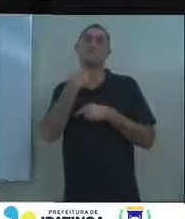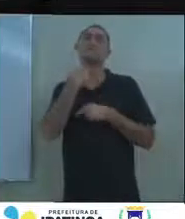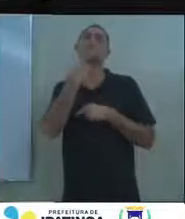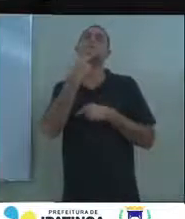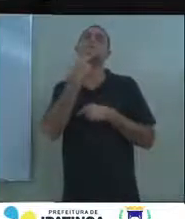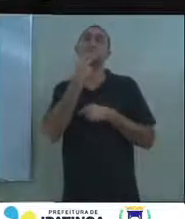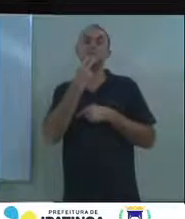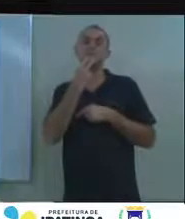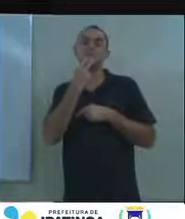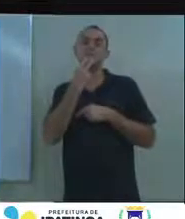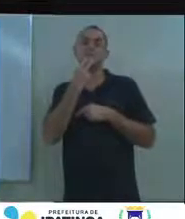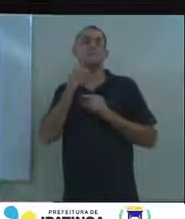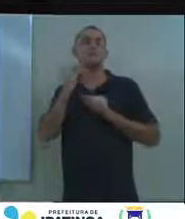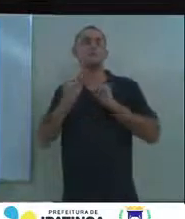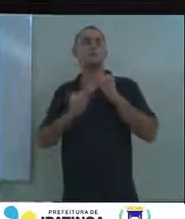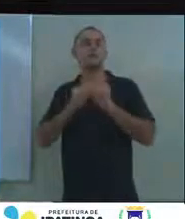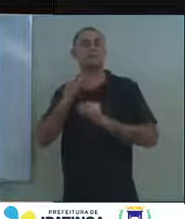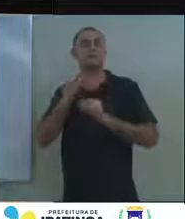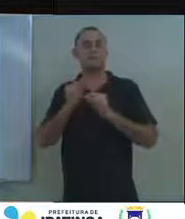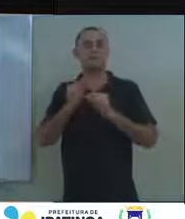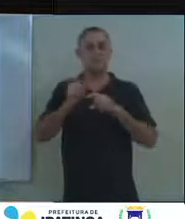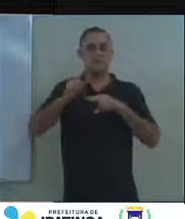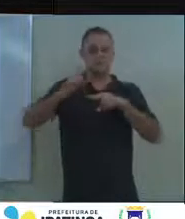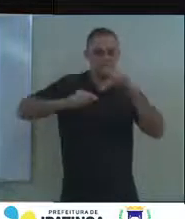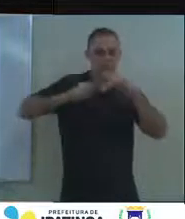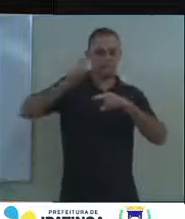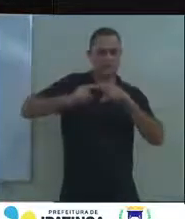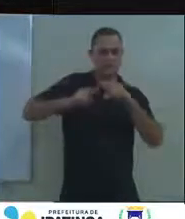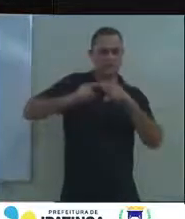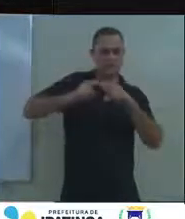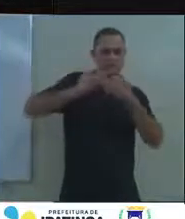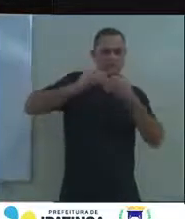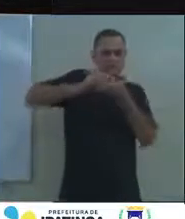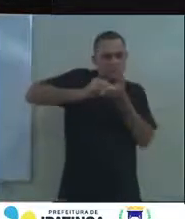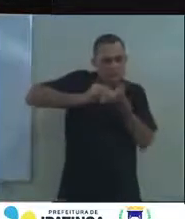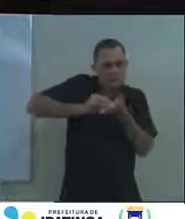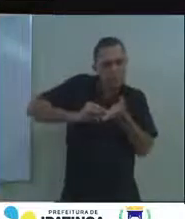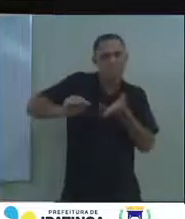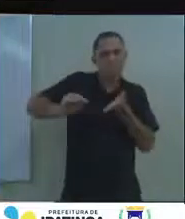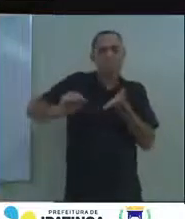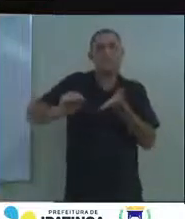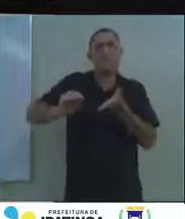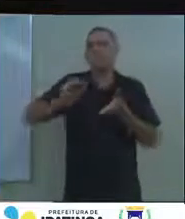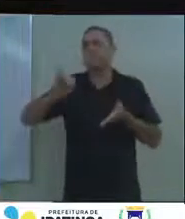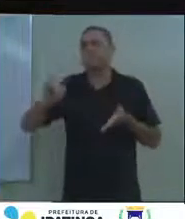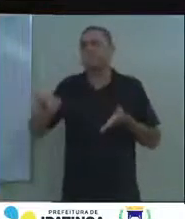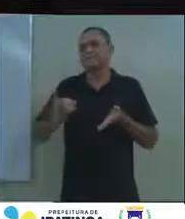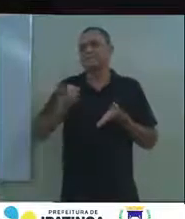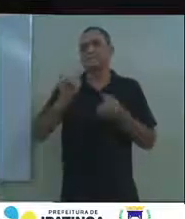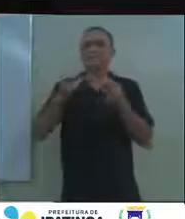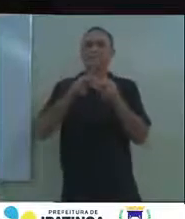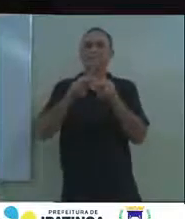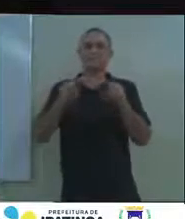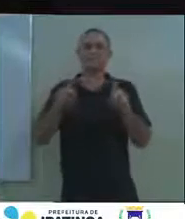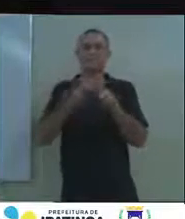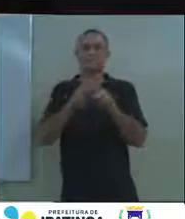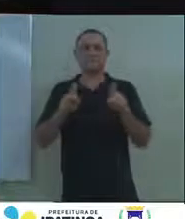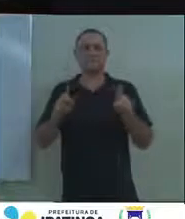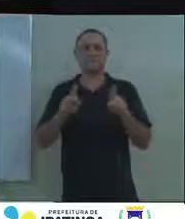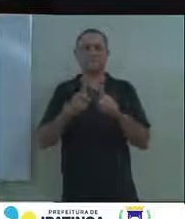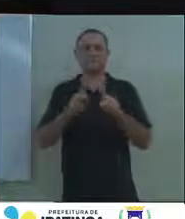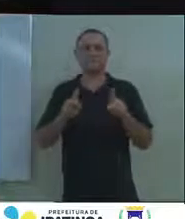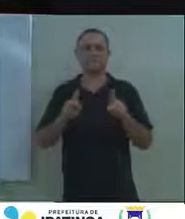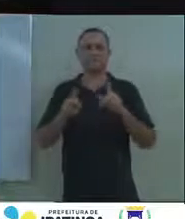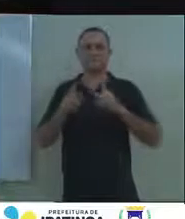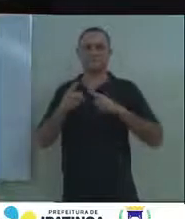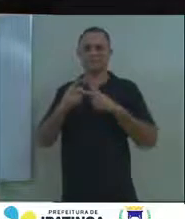daqueles materiais que você me enviou que a voz é, sim, considerada pelo professor um dos seus principais recursos de trabalho. Então, se você